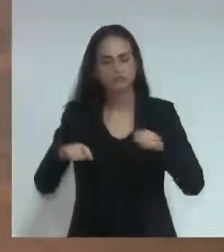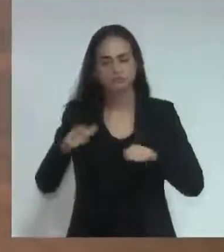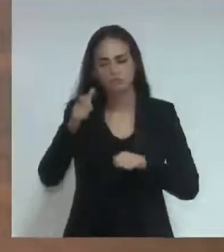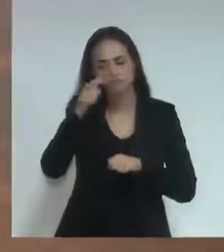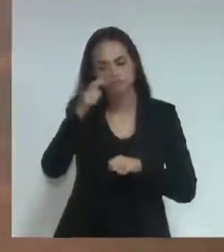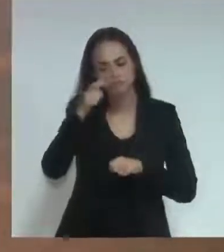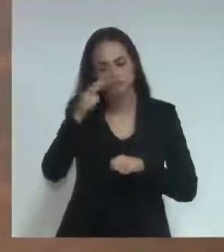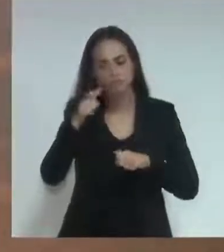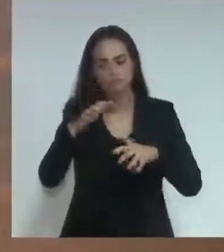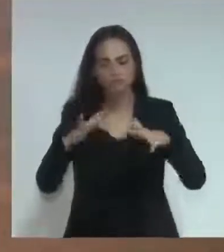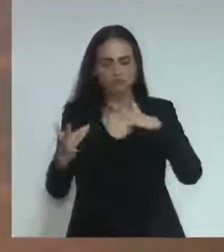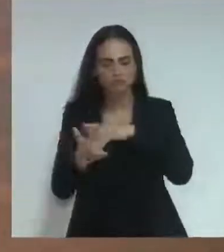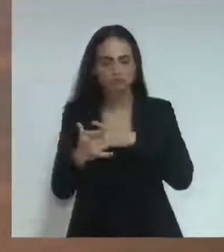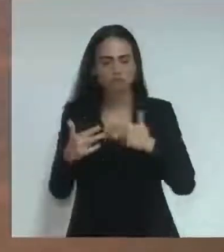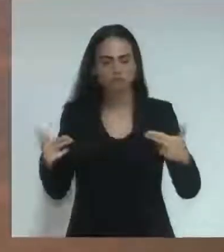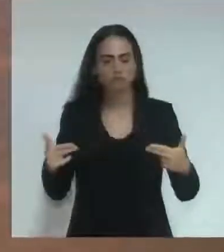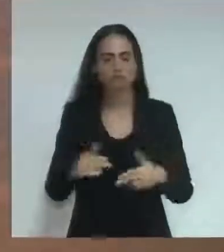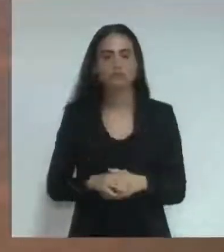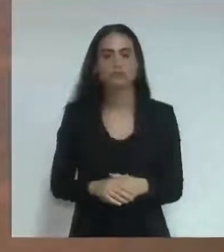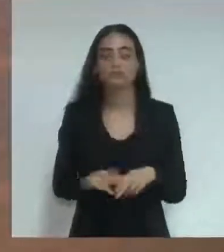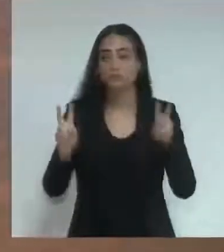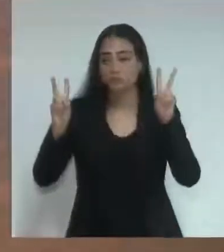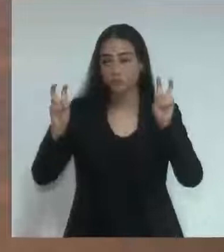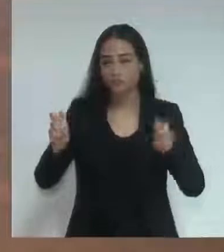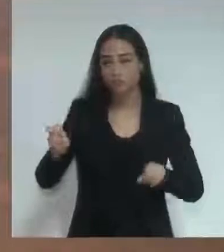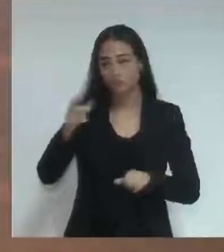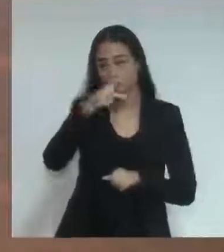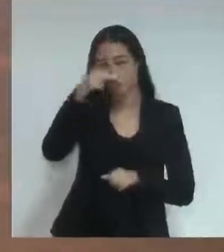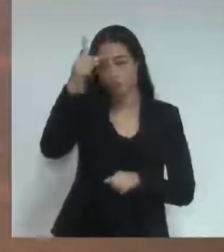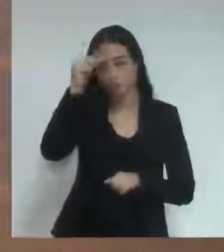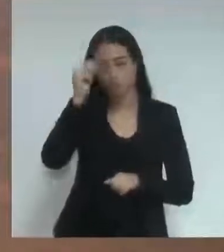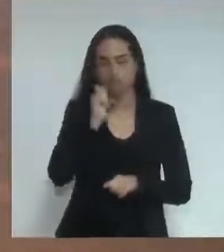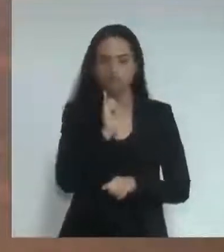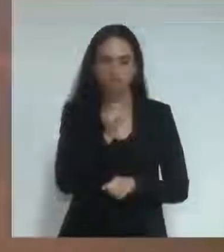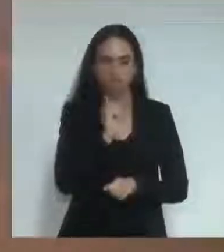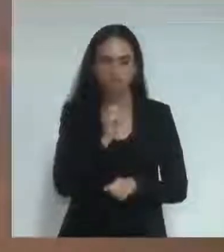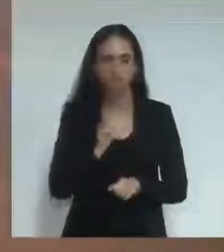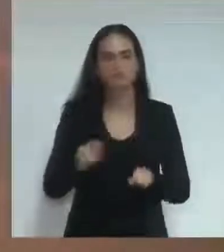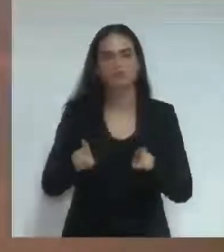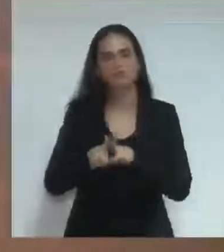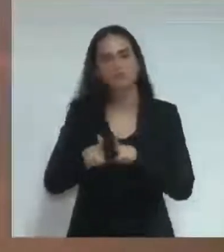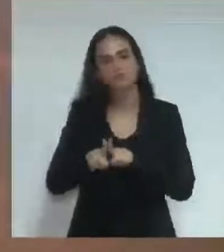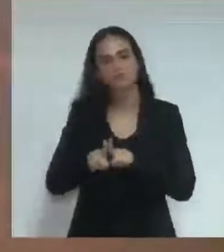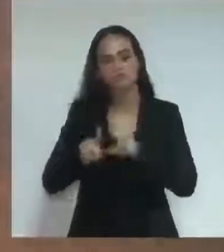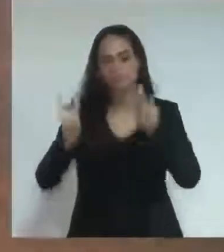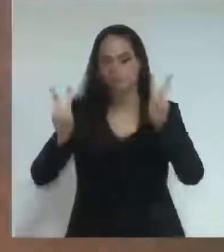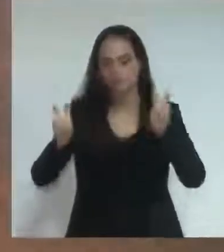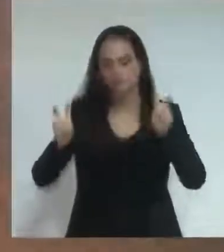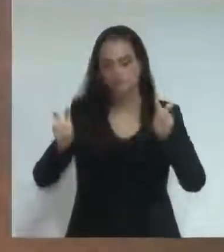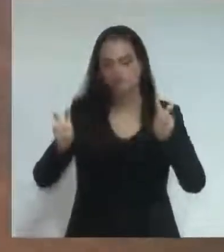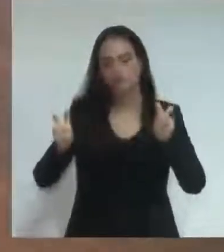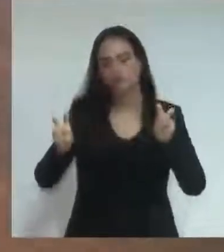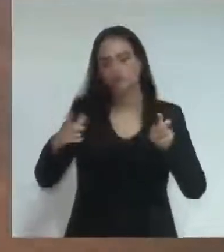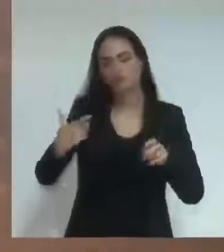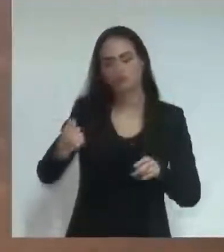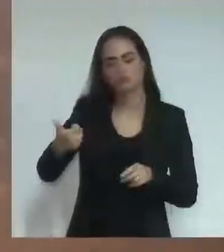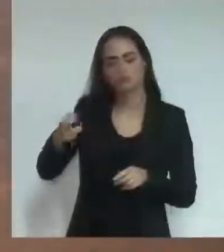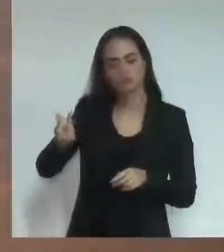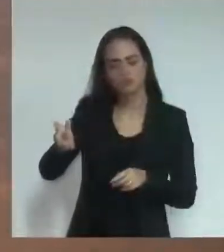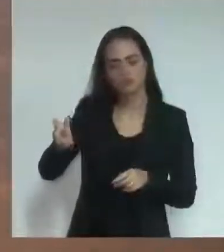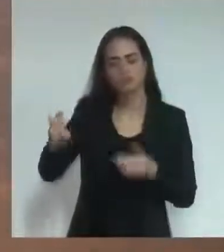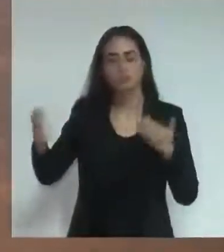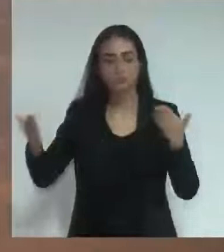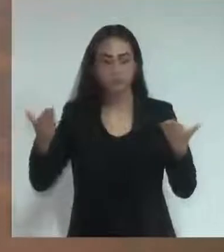justamente de questões novas que o prefeito trouxe, e comentários sobre a atualidade, comparando com 2015, eu gostaria